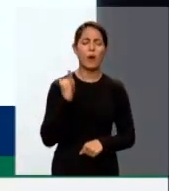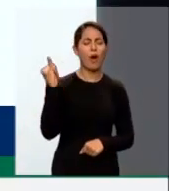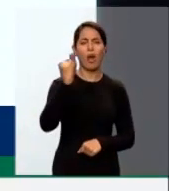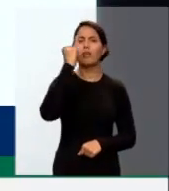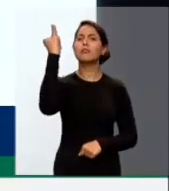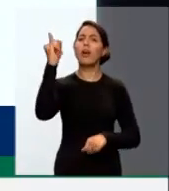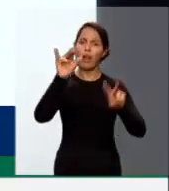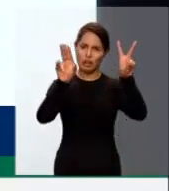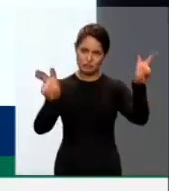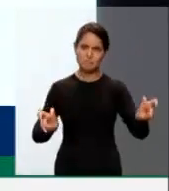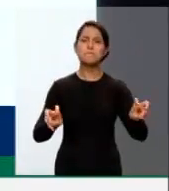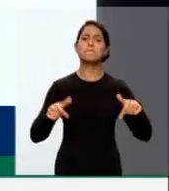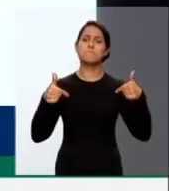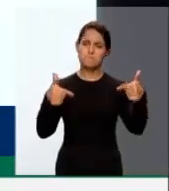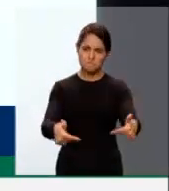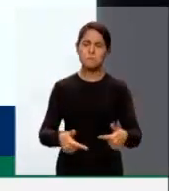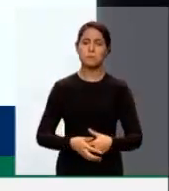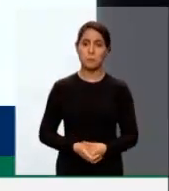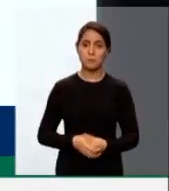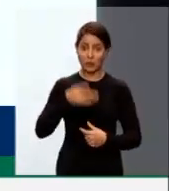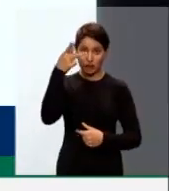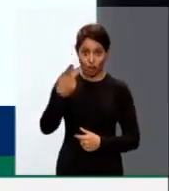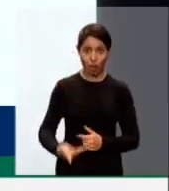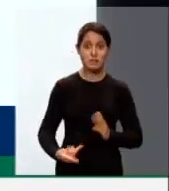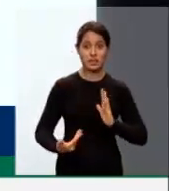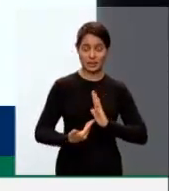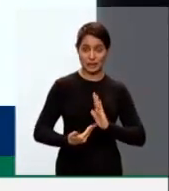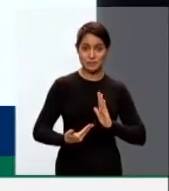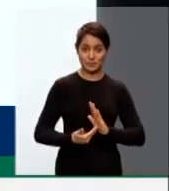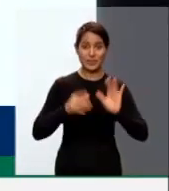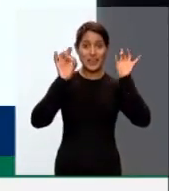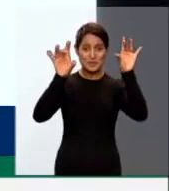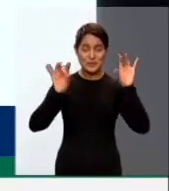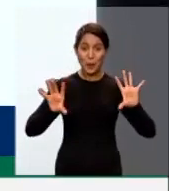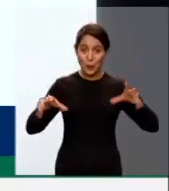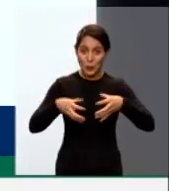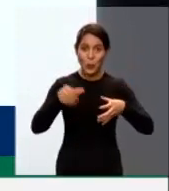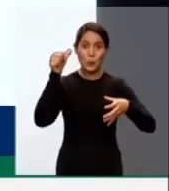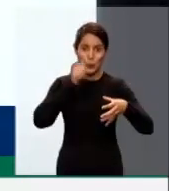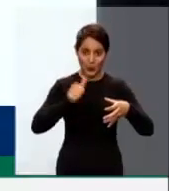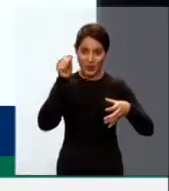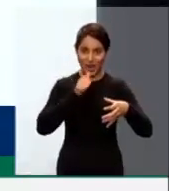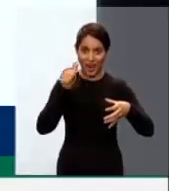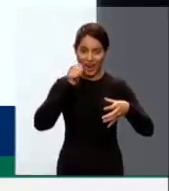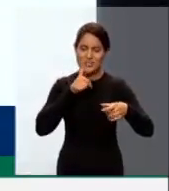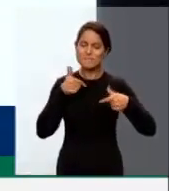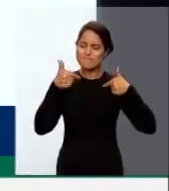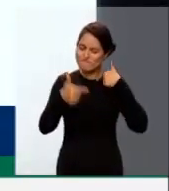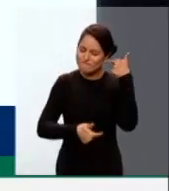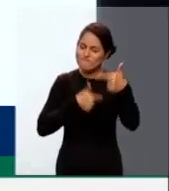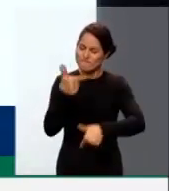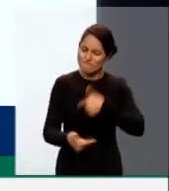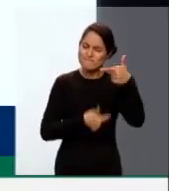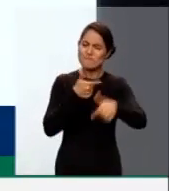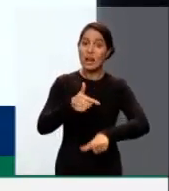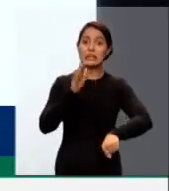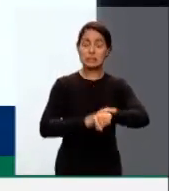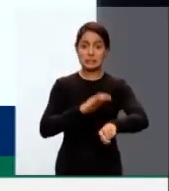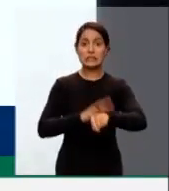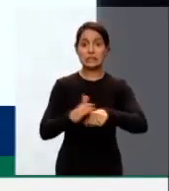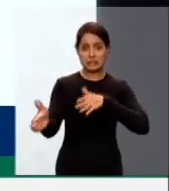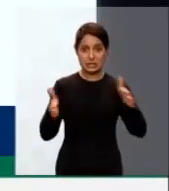parlamento, em especial a bancada feminina, tem trabalhado duramente durante a